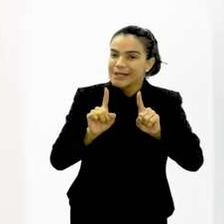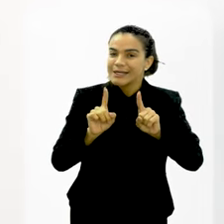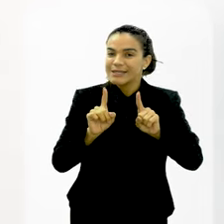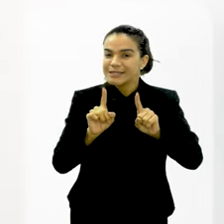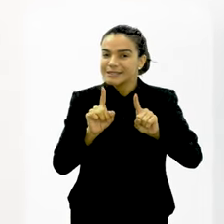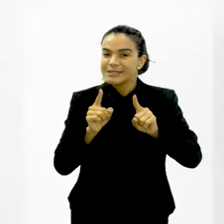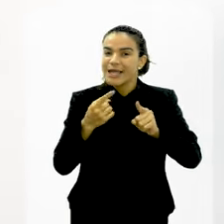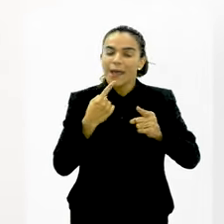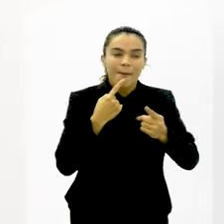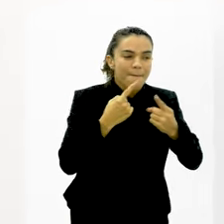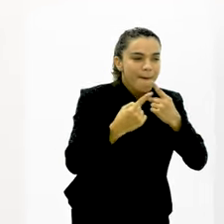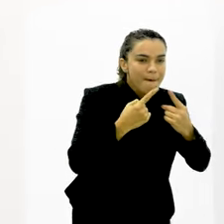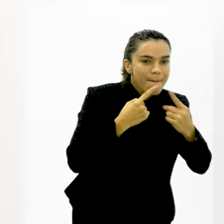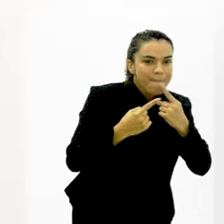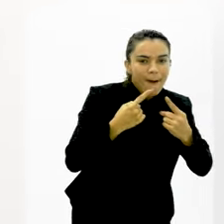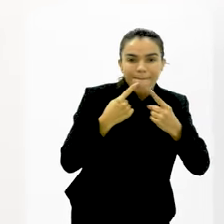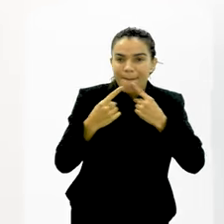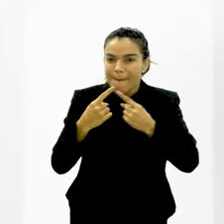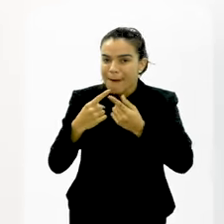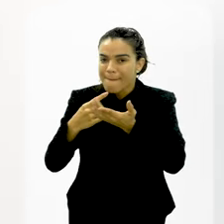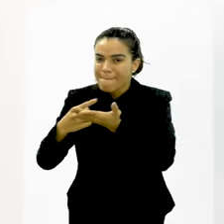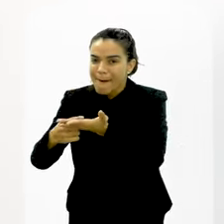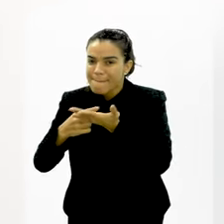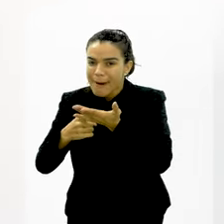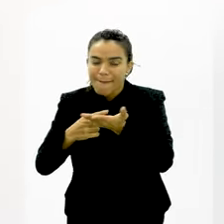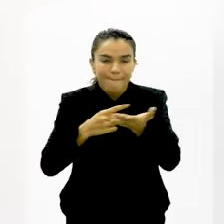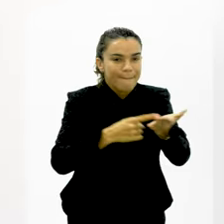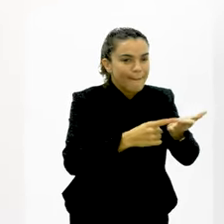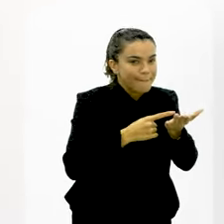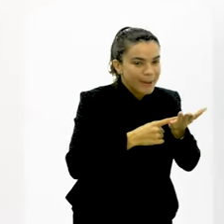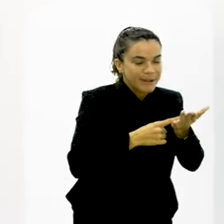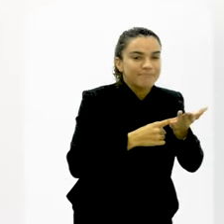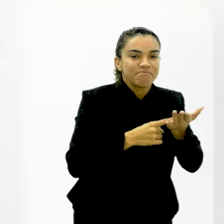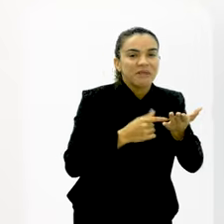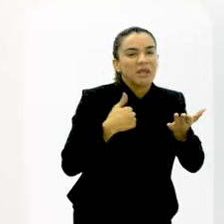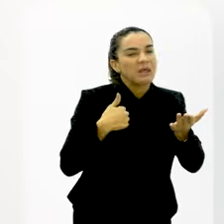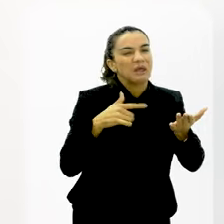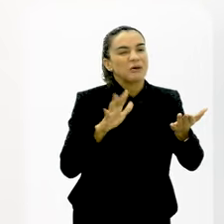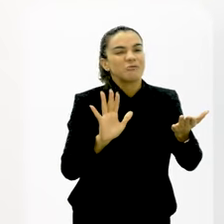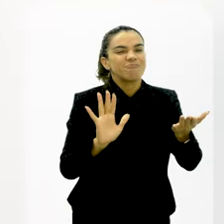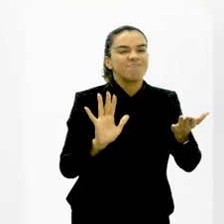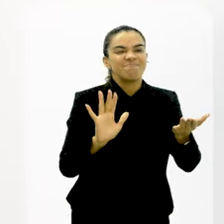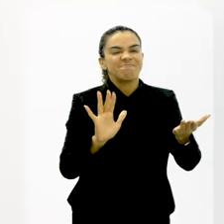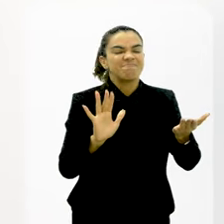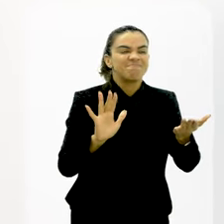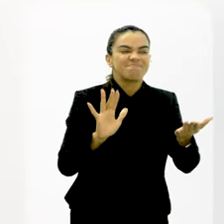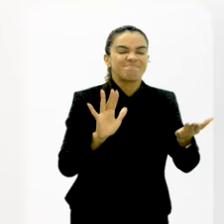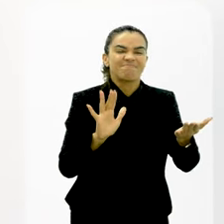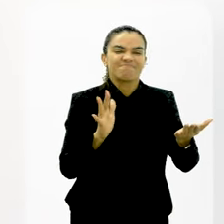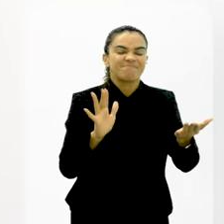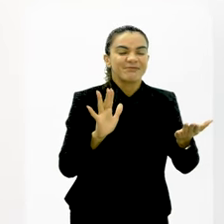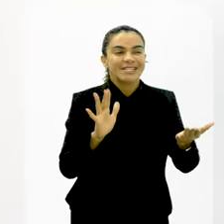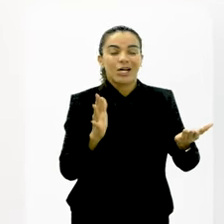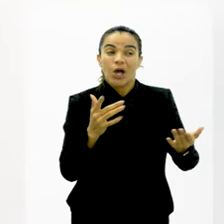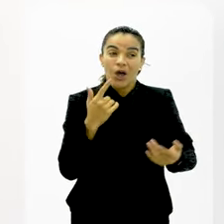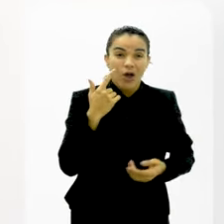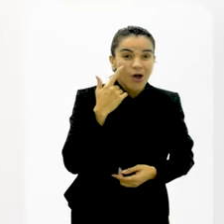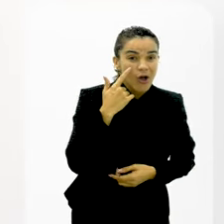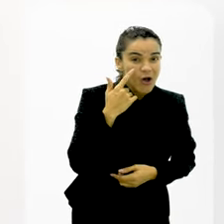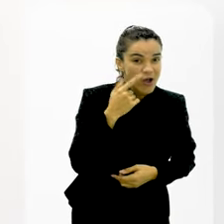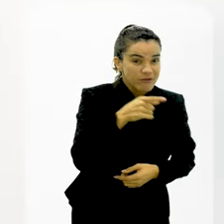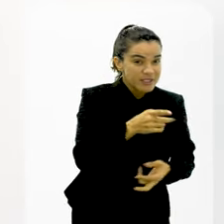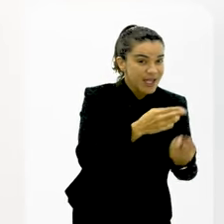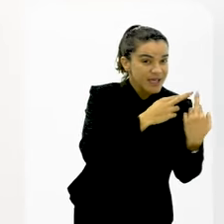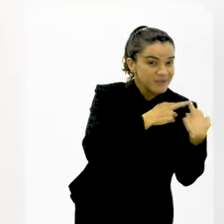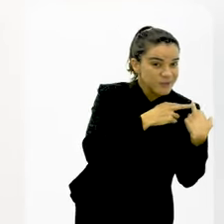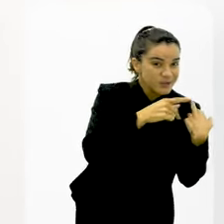mas é uma eterna negociação. Você já trabalhou em parceria, né? E eu nunca gostei de fazer uma parceria que fosse assim,